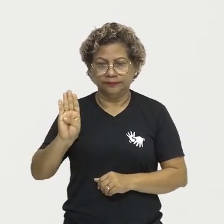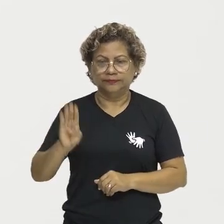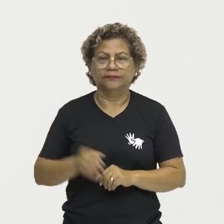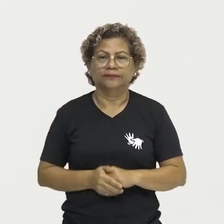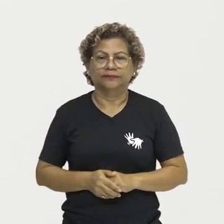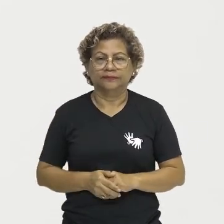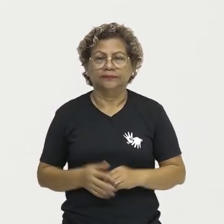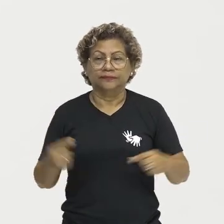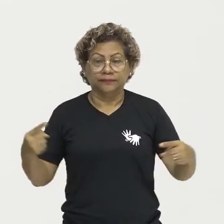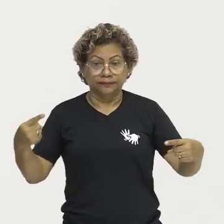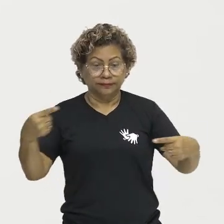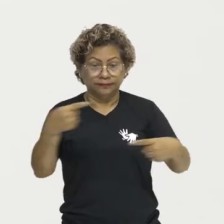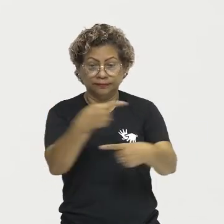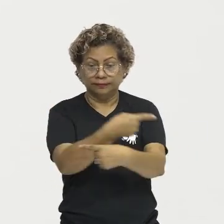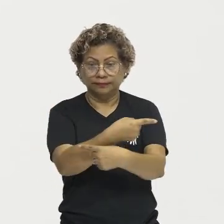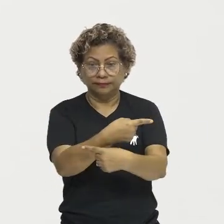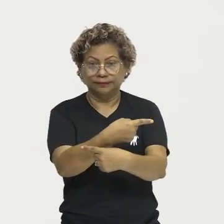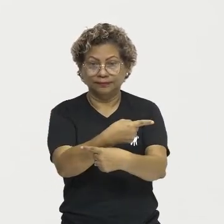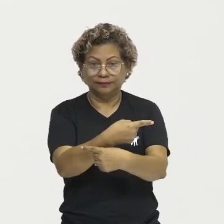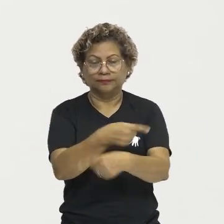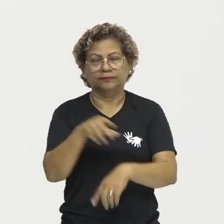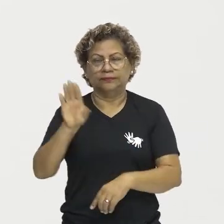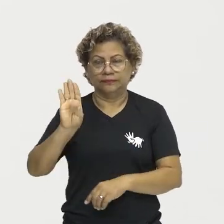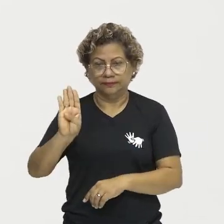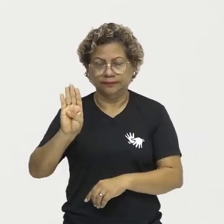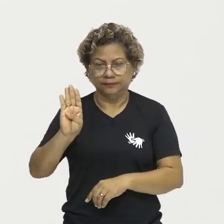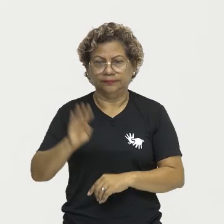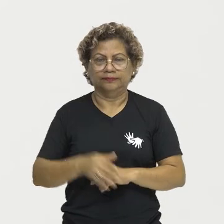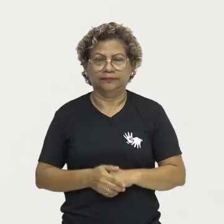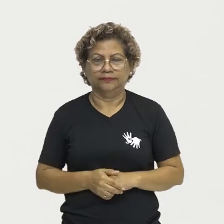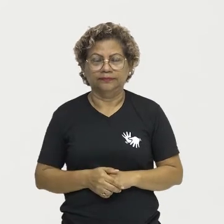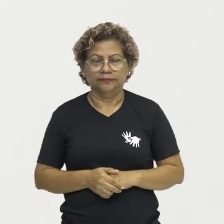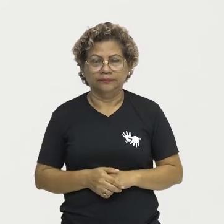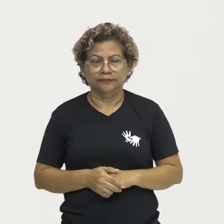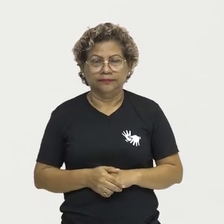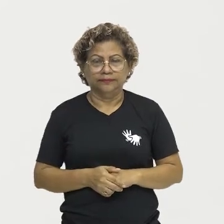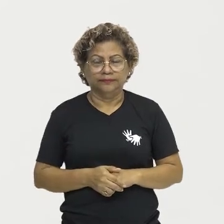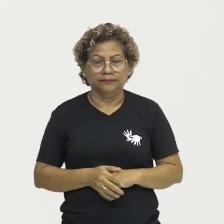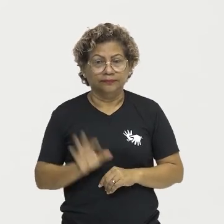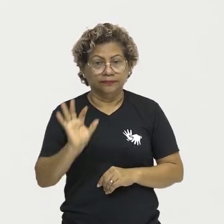direção e sentidos opostos, que é a letra B, ao invés de somar, eu